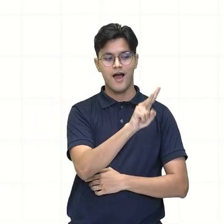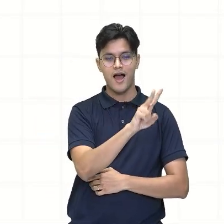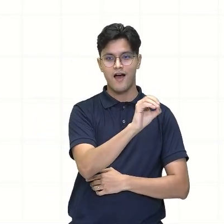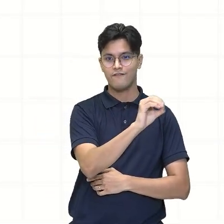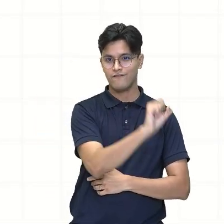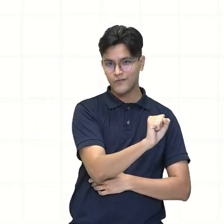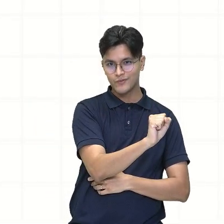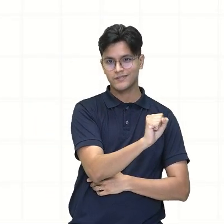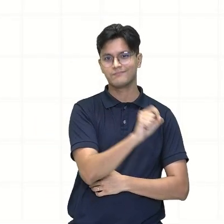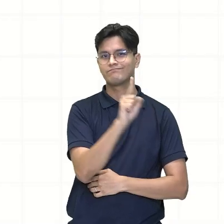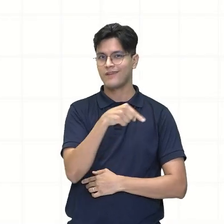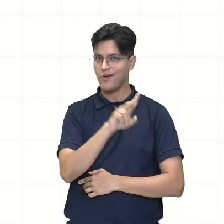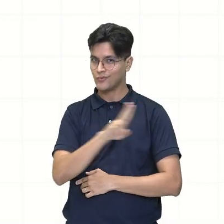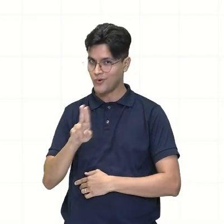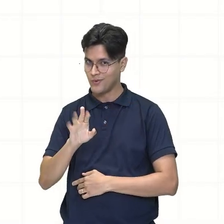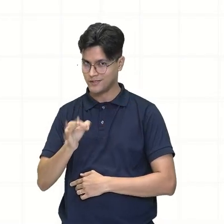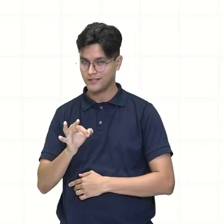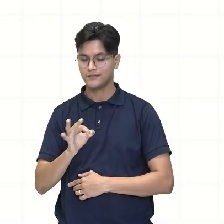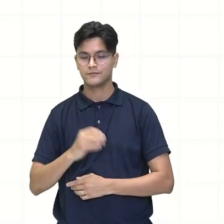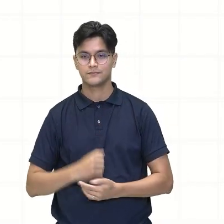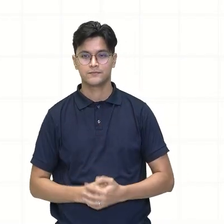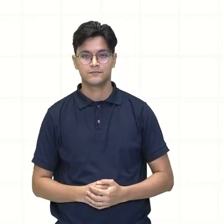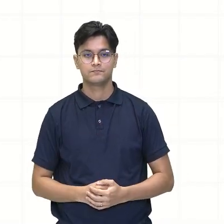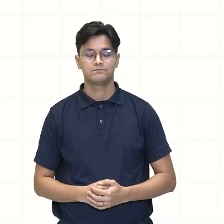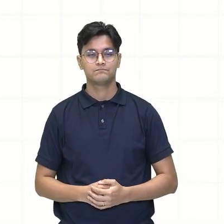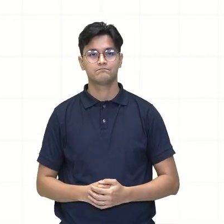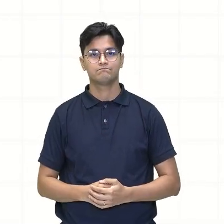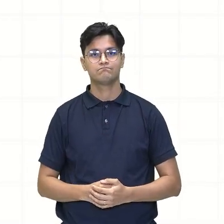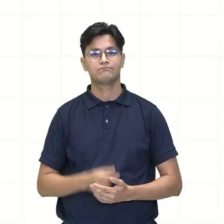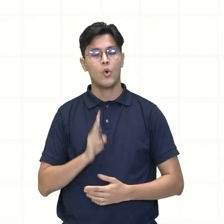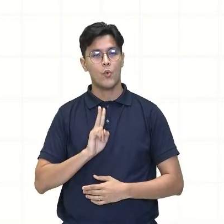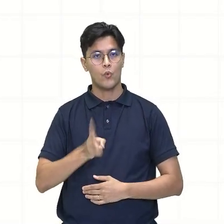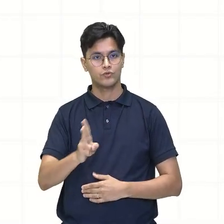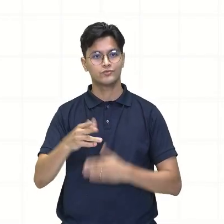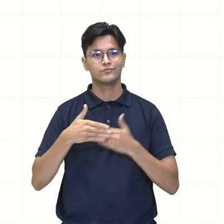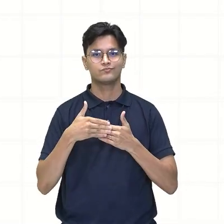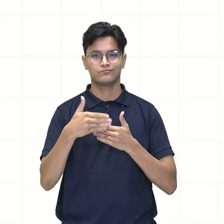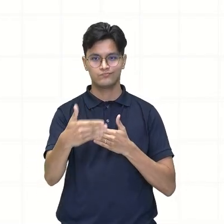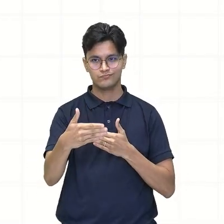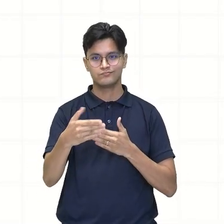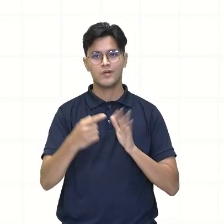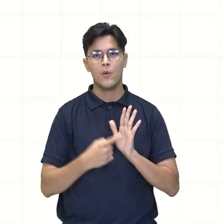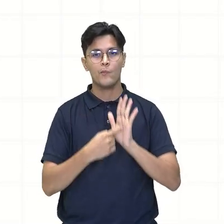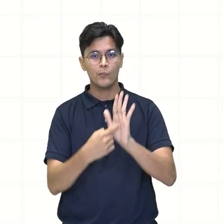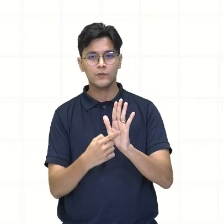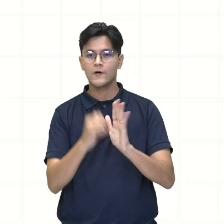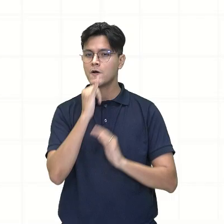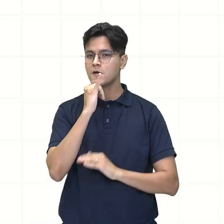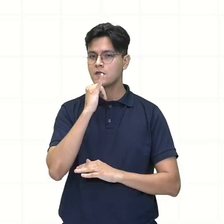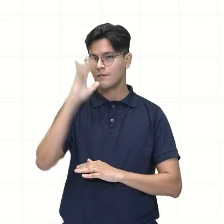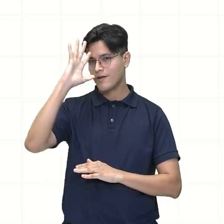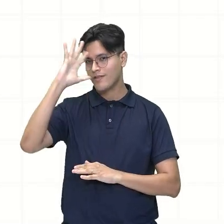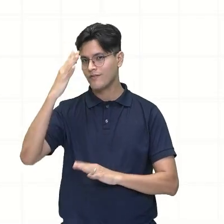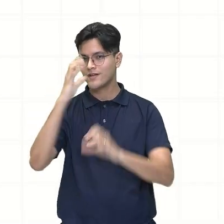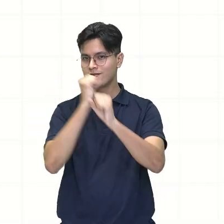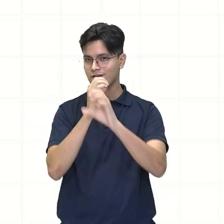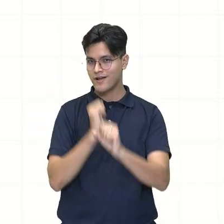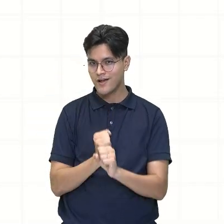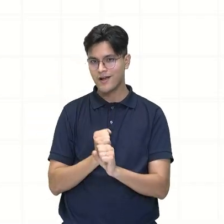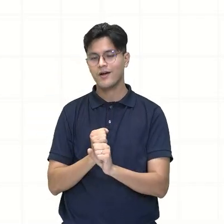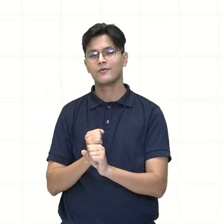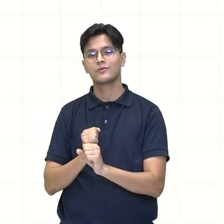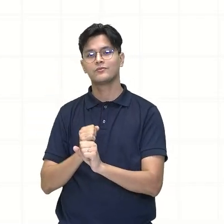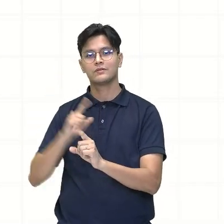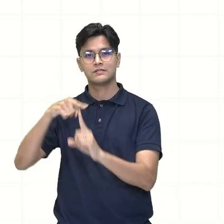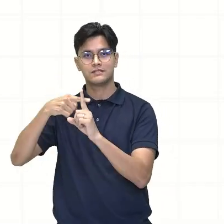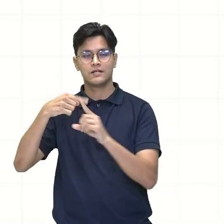fração, certo? Muito bem, então vamos continuar aí resolvendo adição e subtração entre